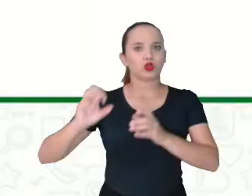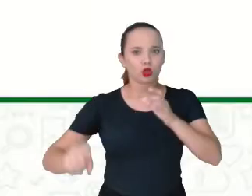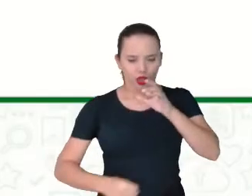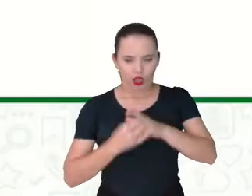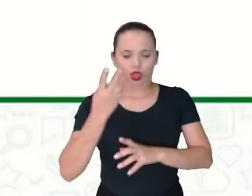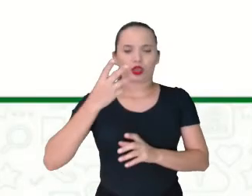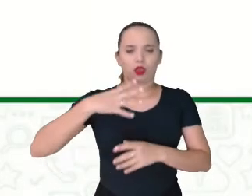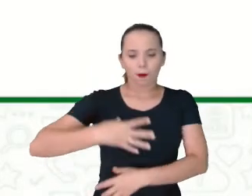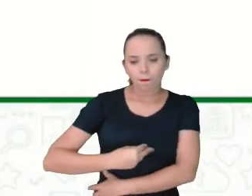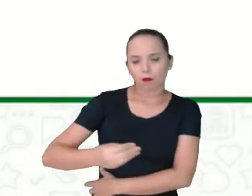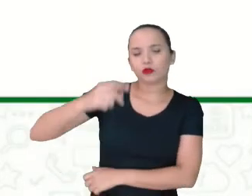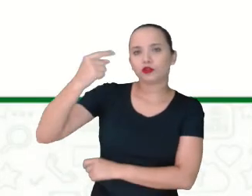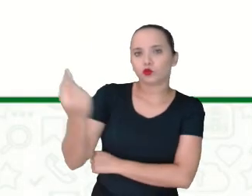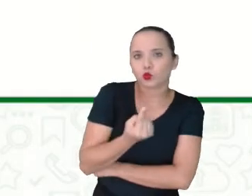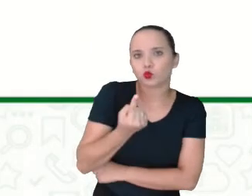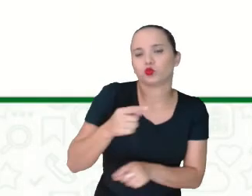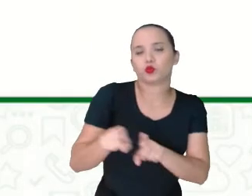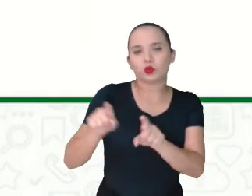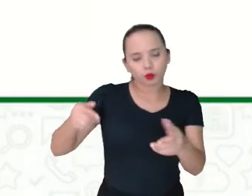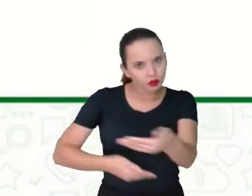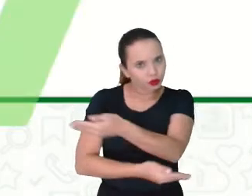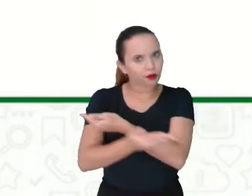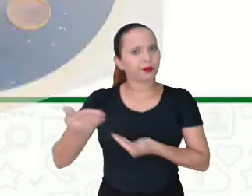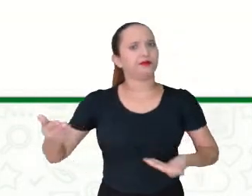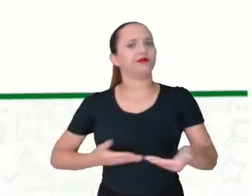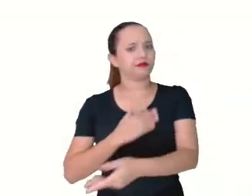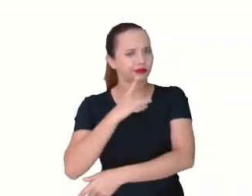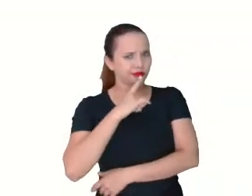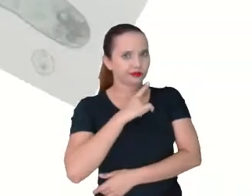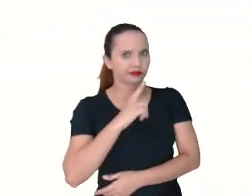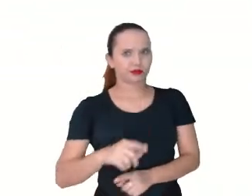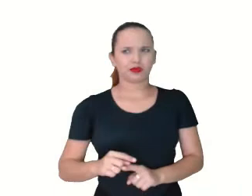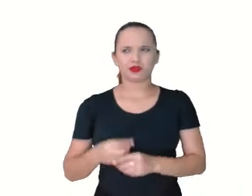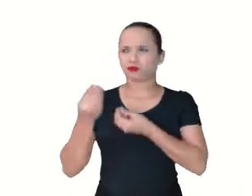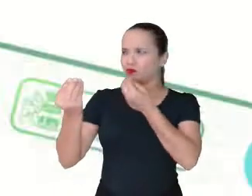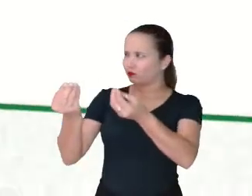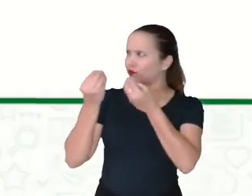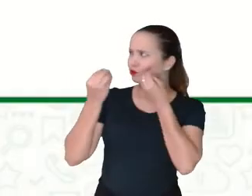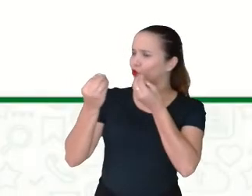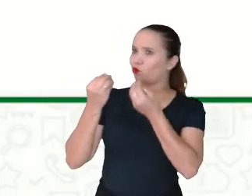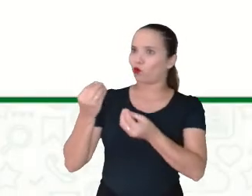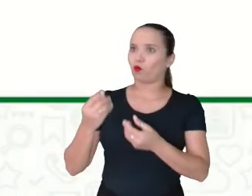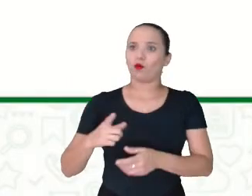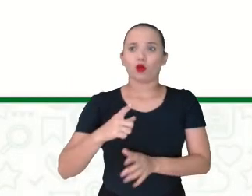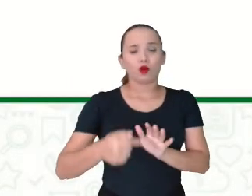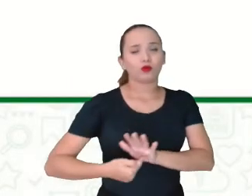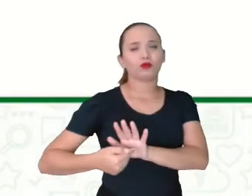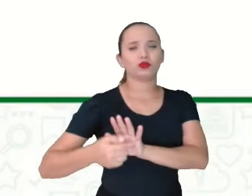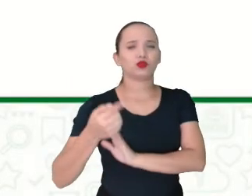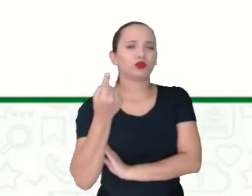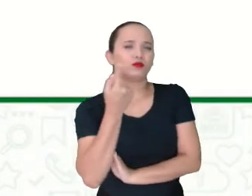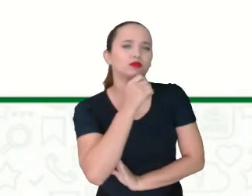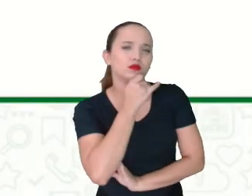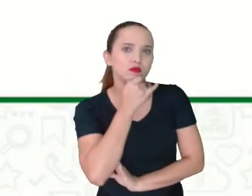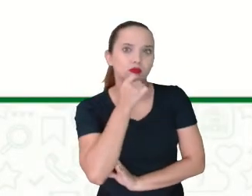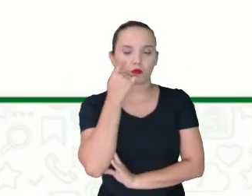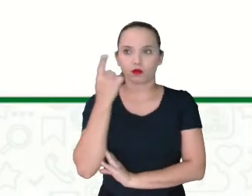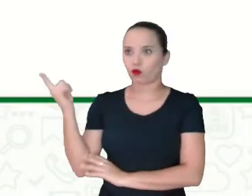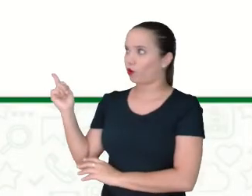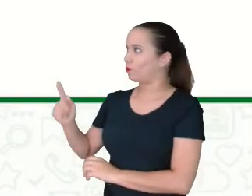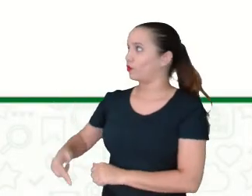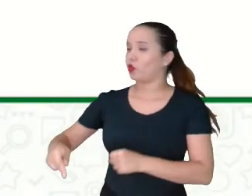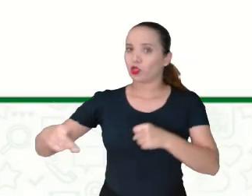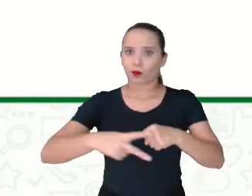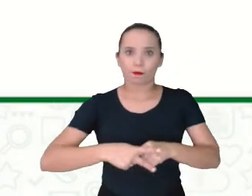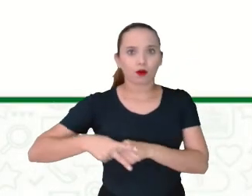e também interage com o ambiente, né? Como é que é isso, prof? Olha só, eu trouxe uns exemplos para vocês aqui, ó, de